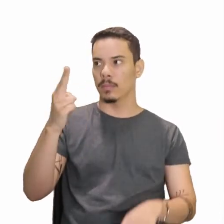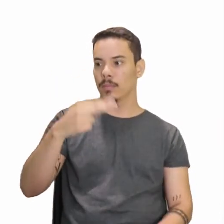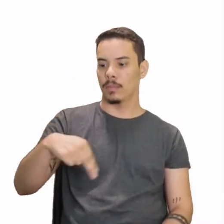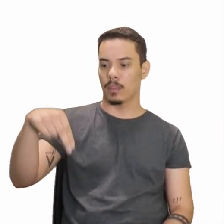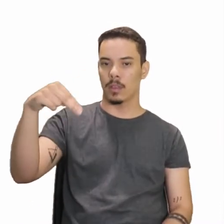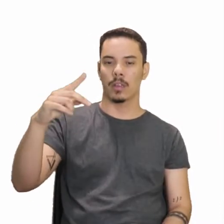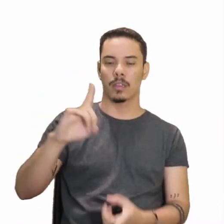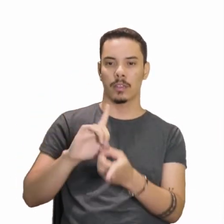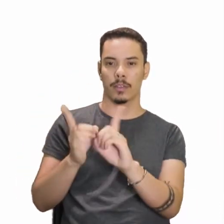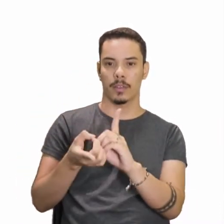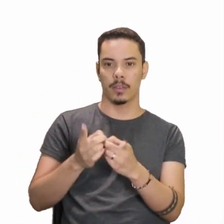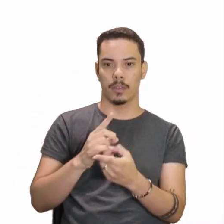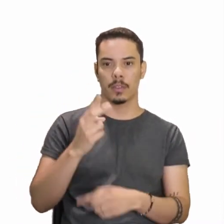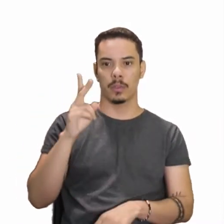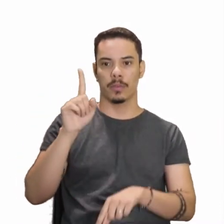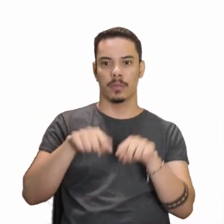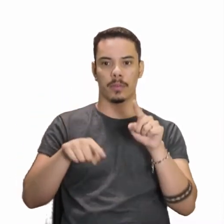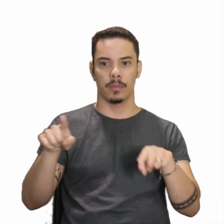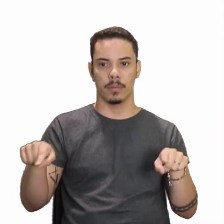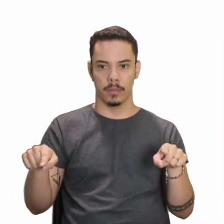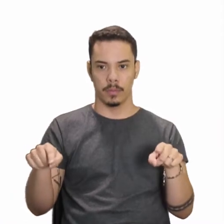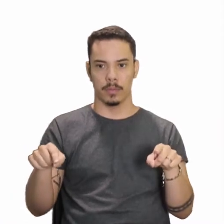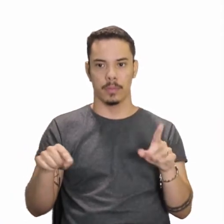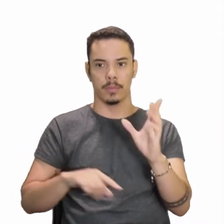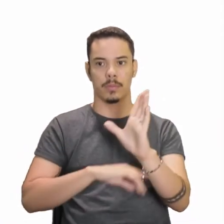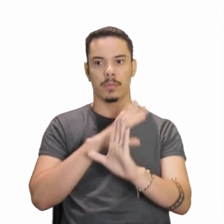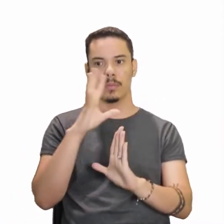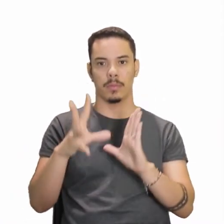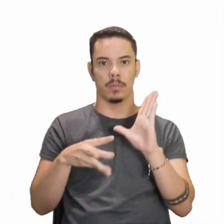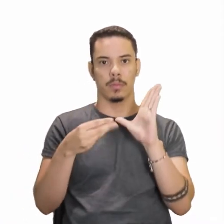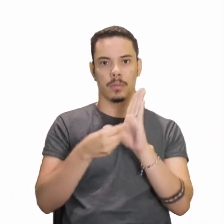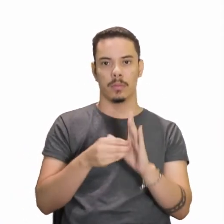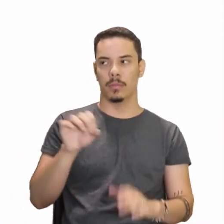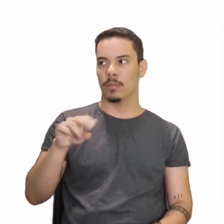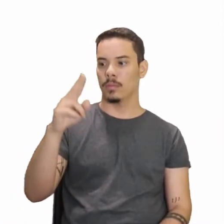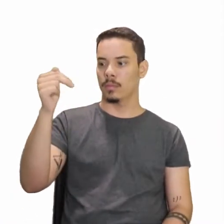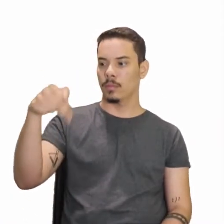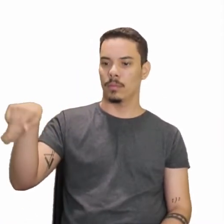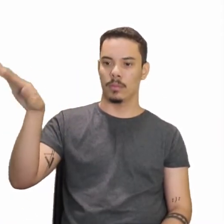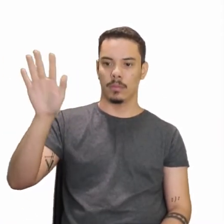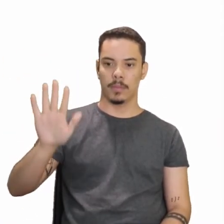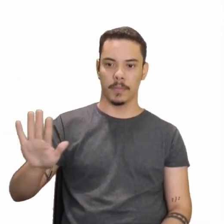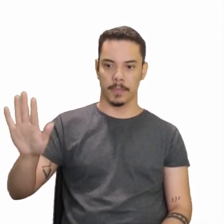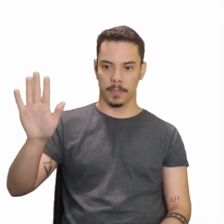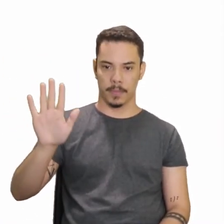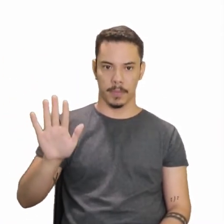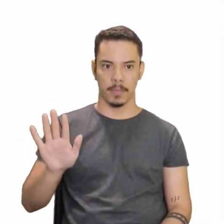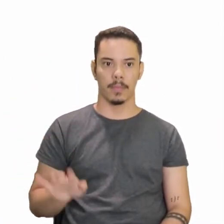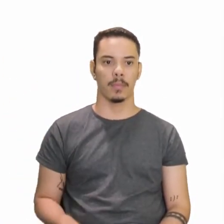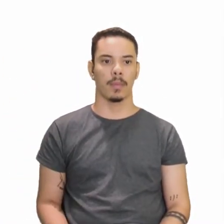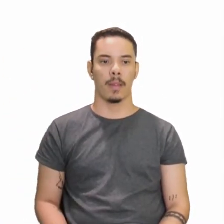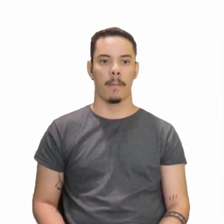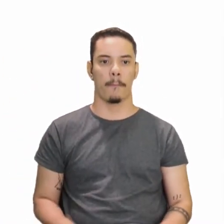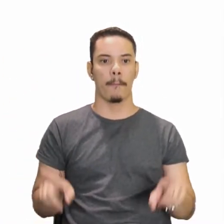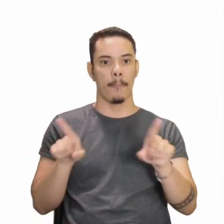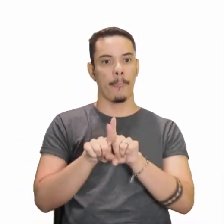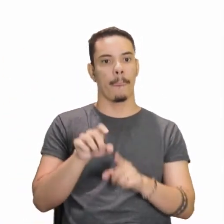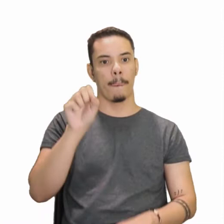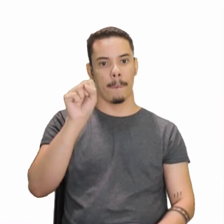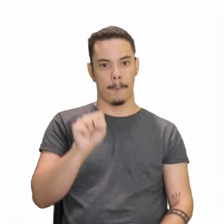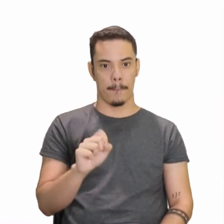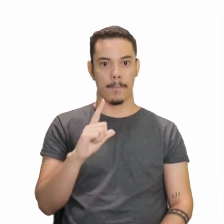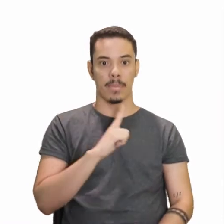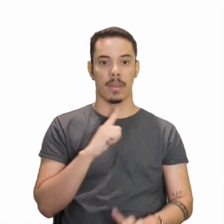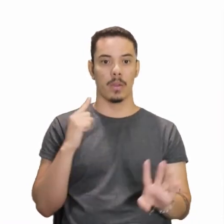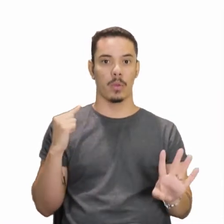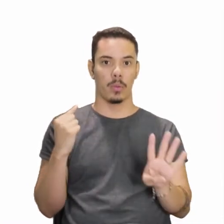dialeto aí com 2 variedades, variedades amazônica e variedades nordestina. E no sul, podemos ter